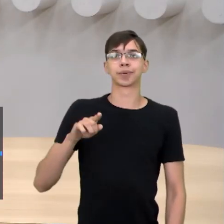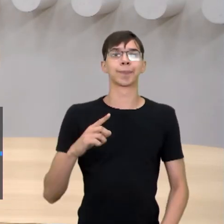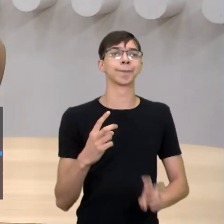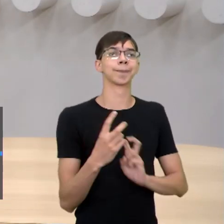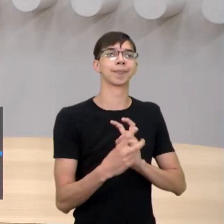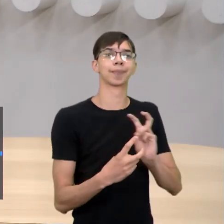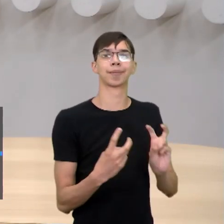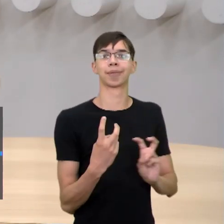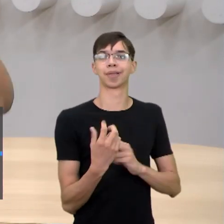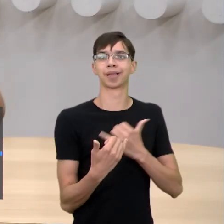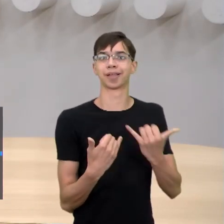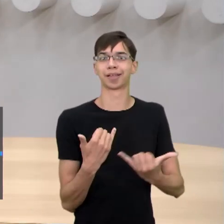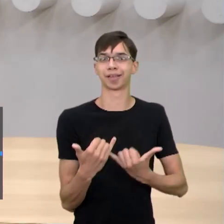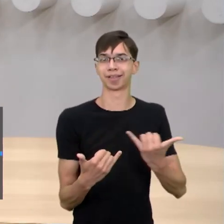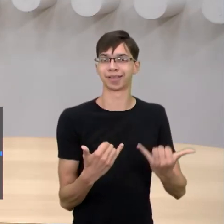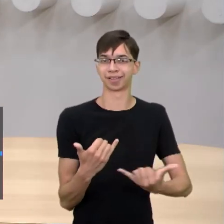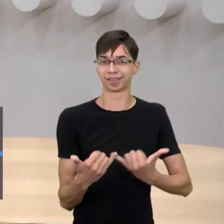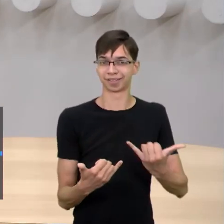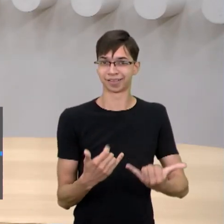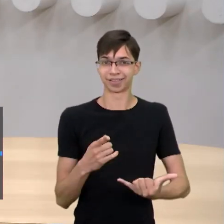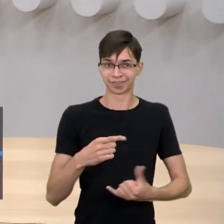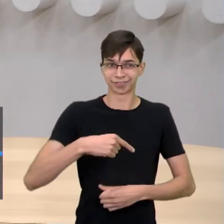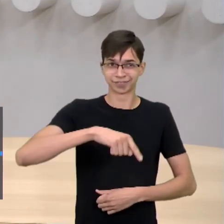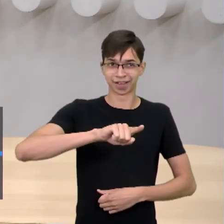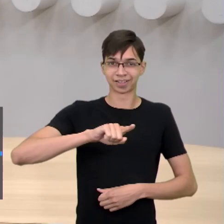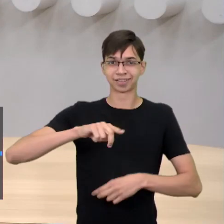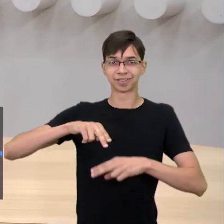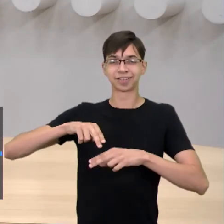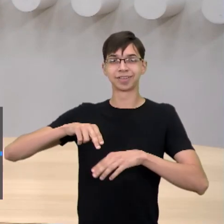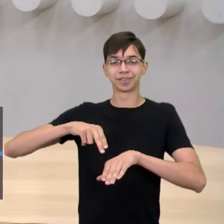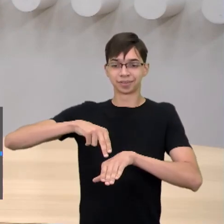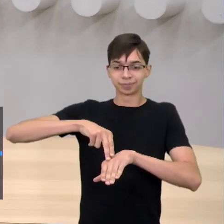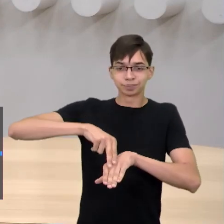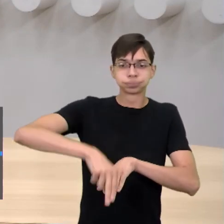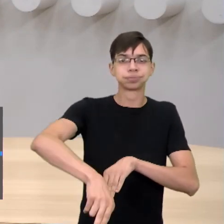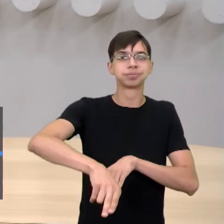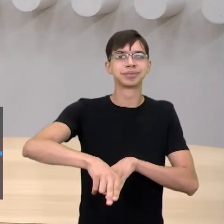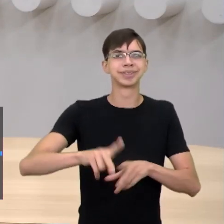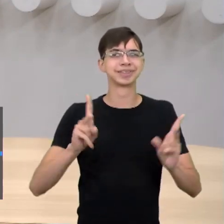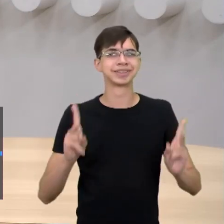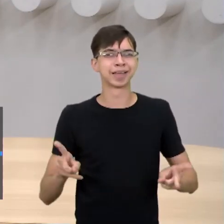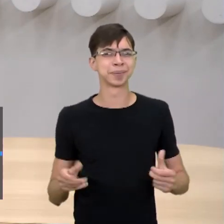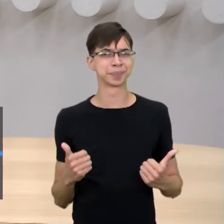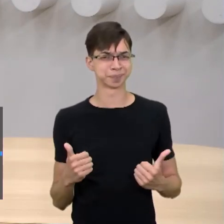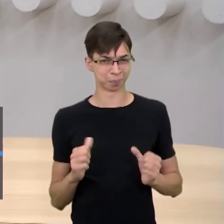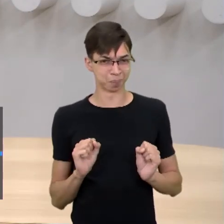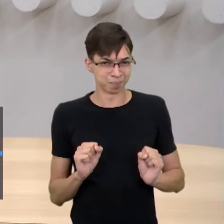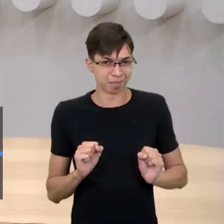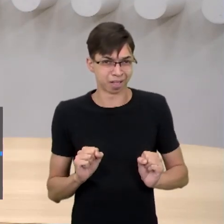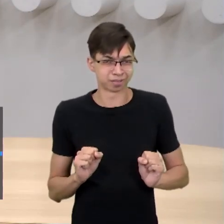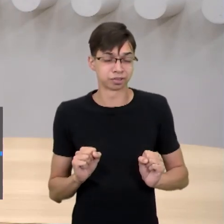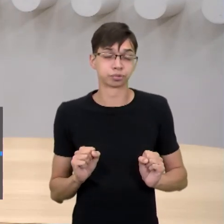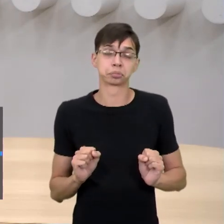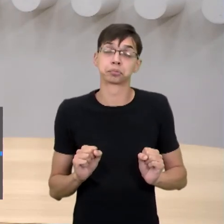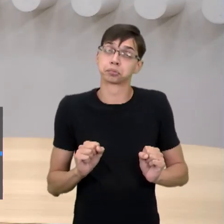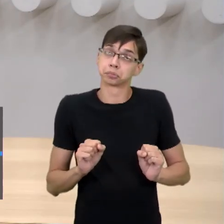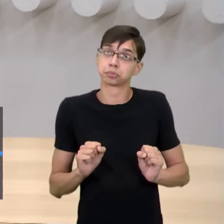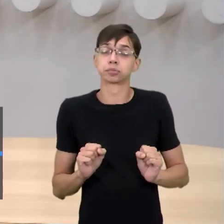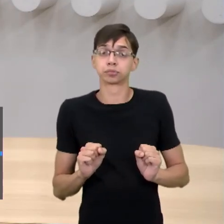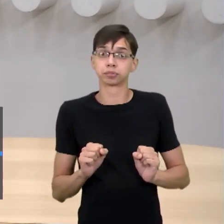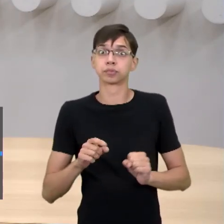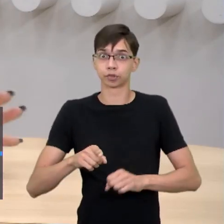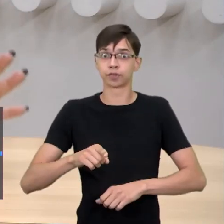parquinho, entendeu? Brincar no escorrega. Pode ser? Pode ser. Por sinal, faça